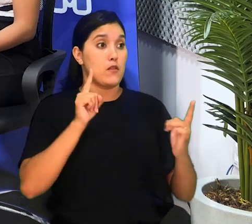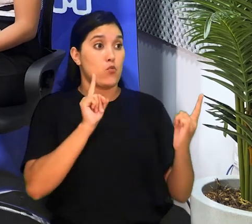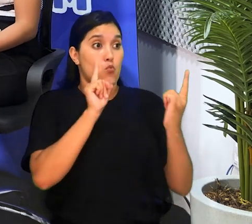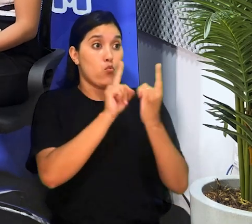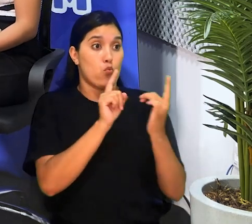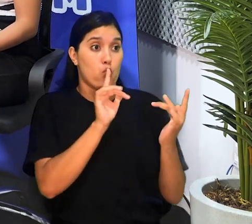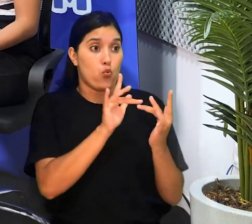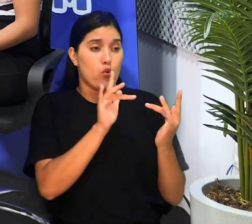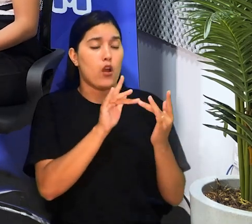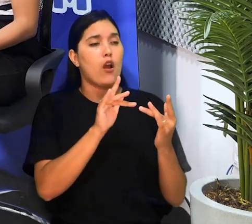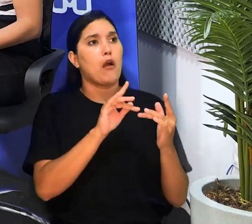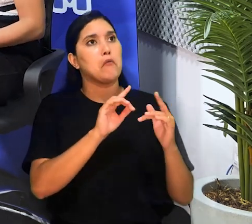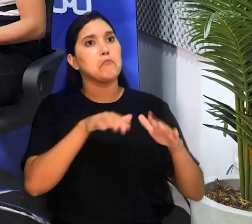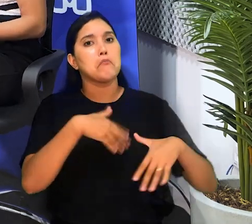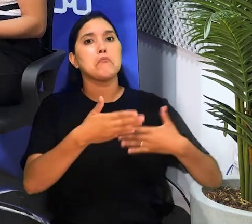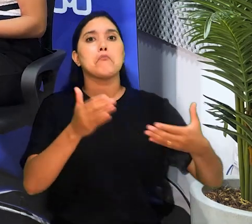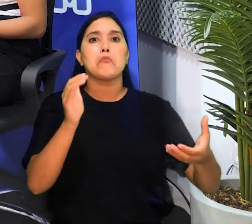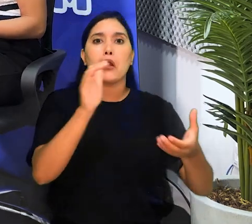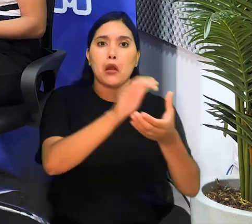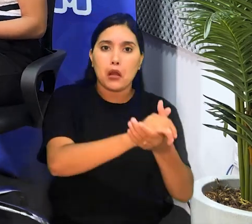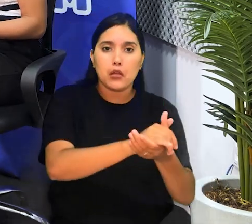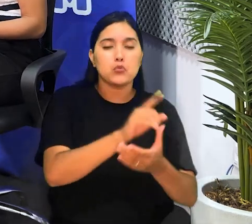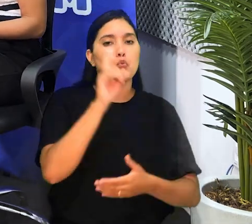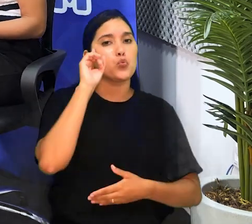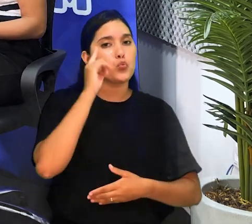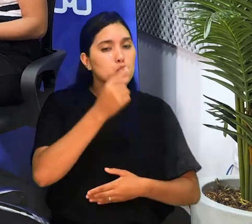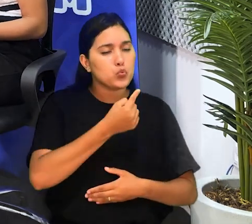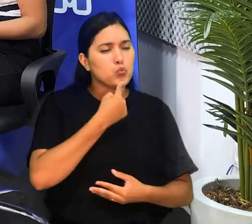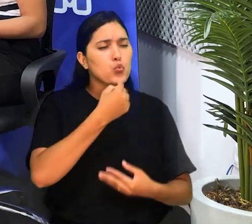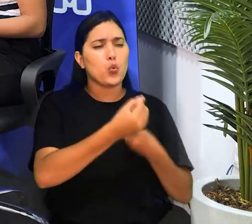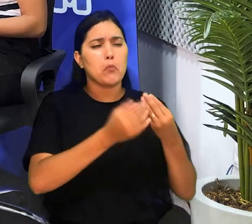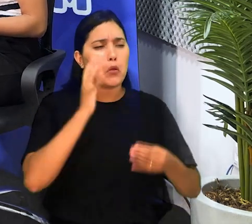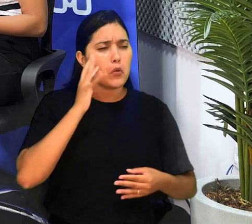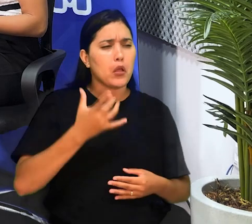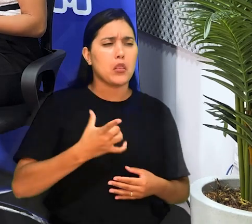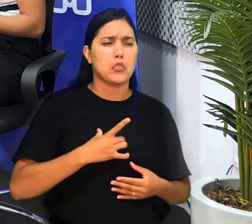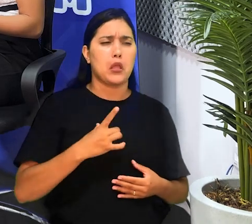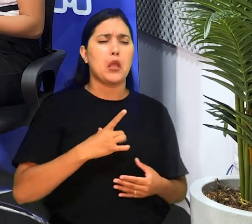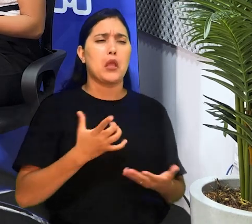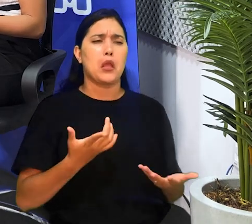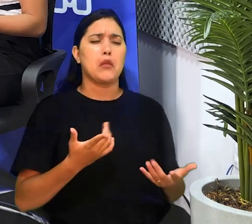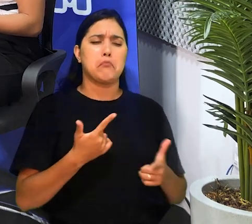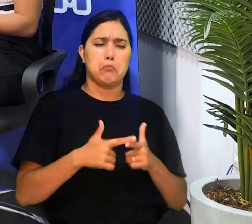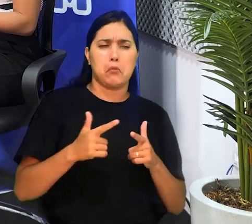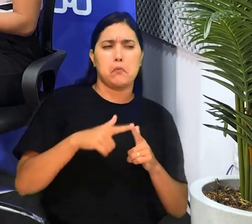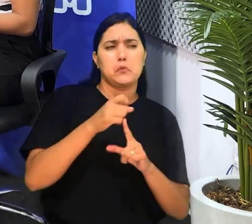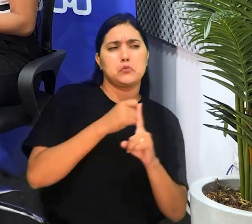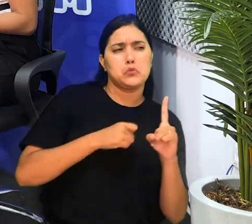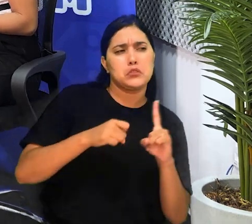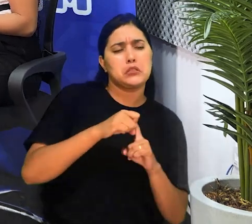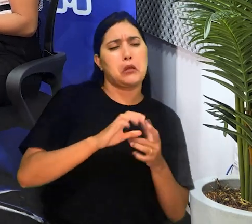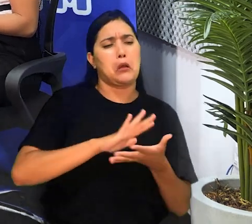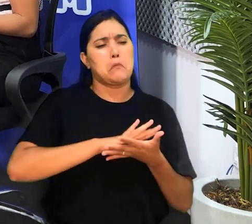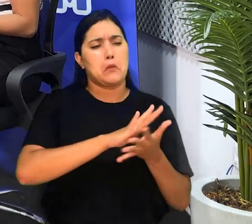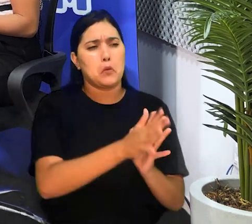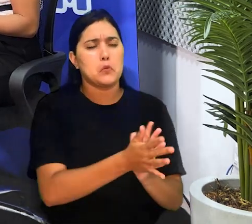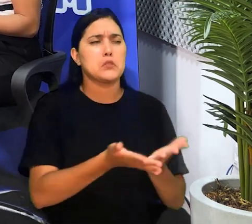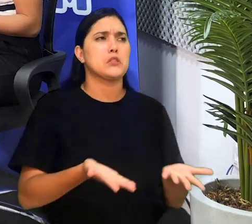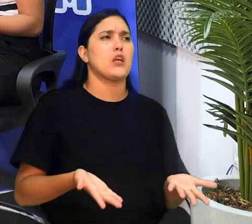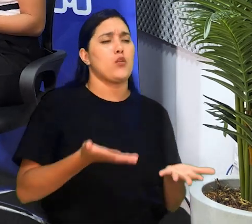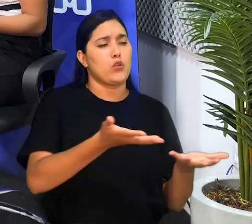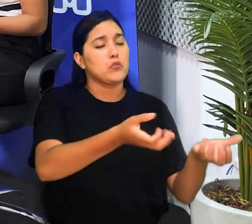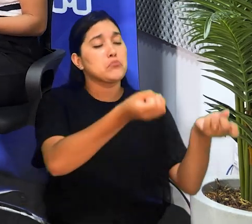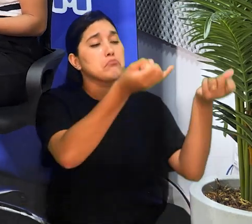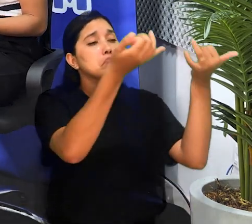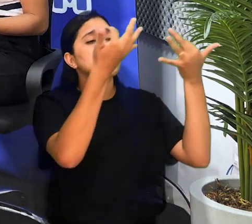pouquinho para a gente como foi para você, né, essa aproximação até chegar a se casar com